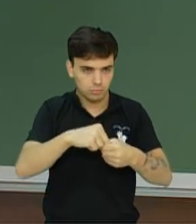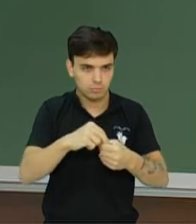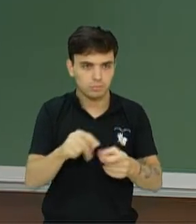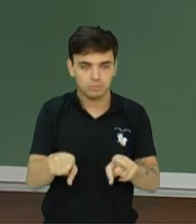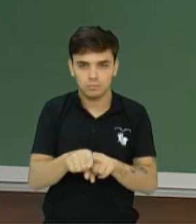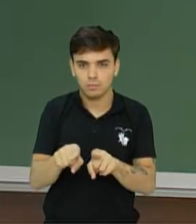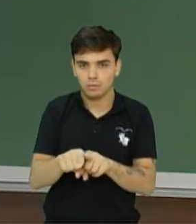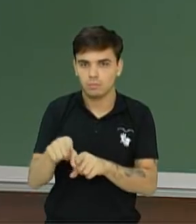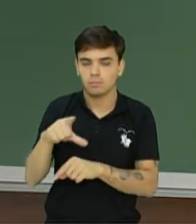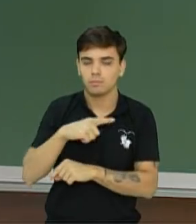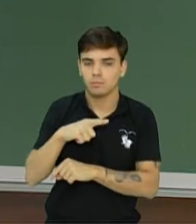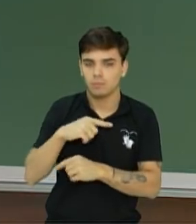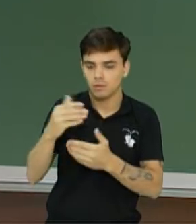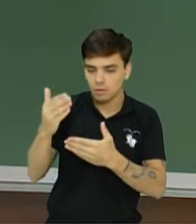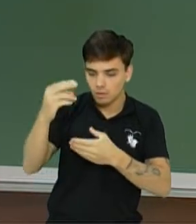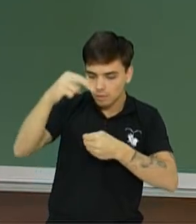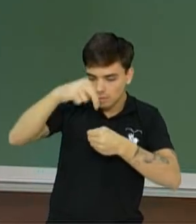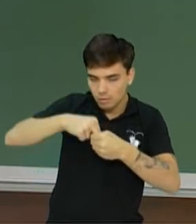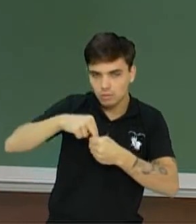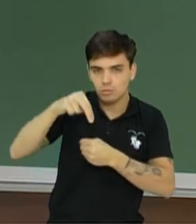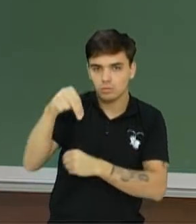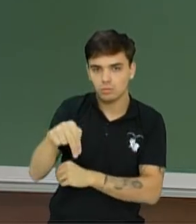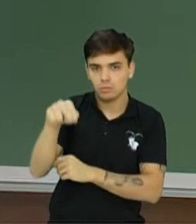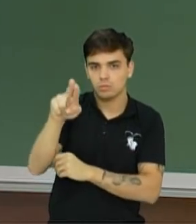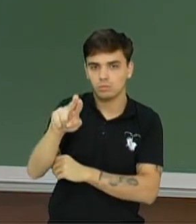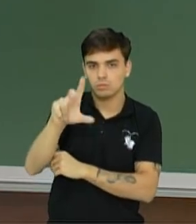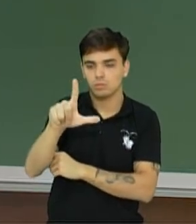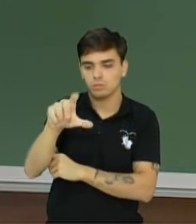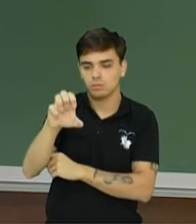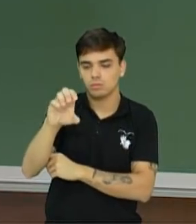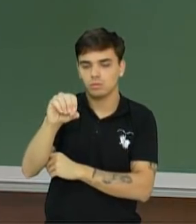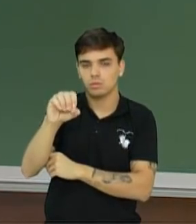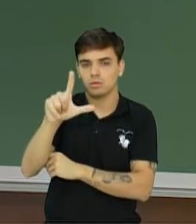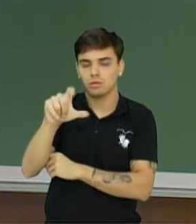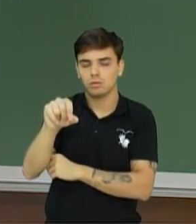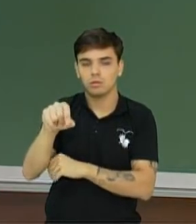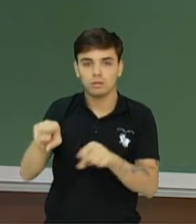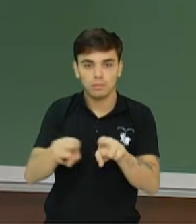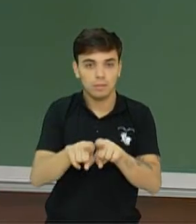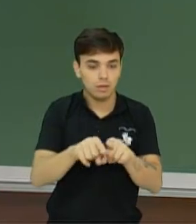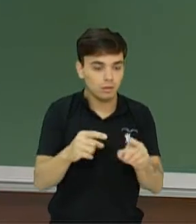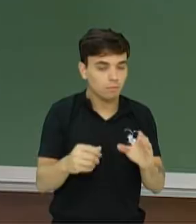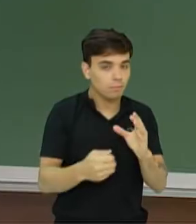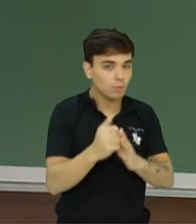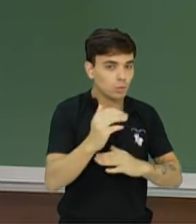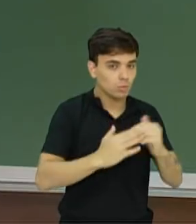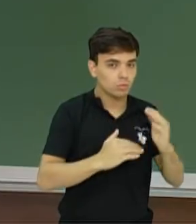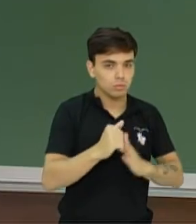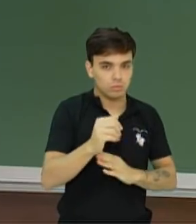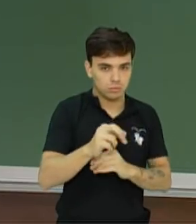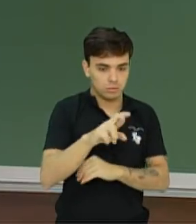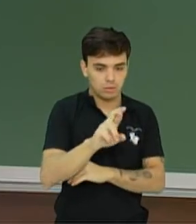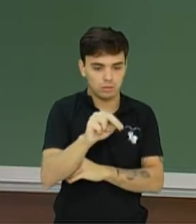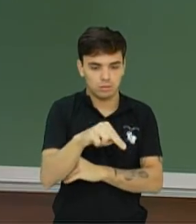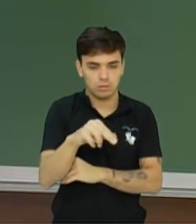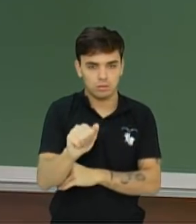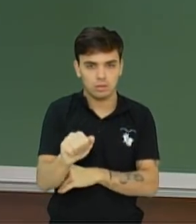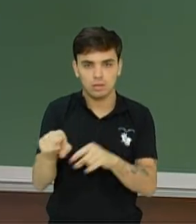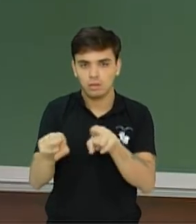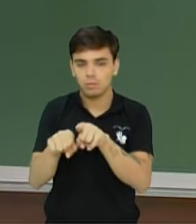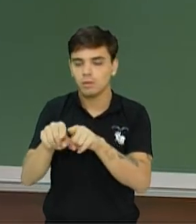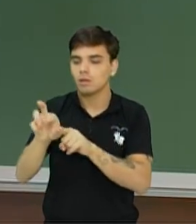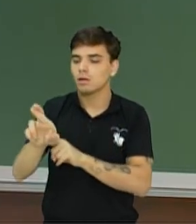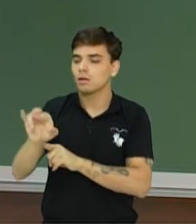o nucleolo, a unidade que vai formar os ribossomos e também é onde nós vamos encontrar RNA. Beleza,